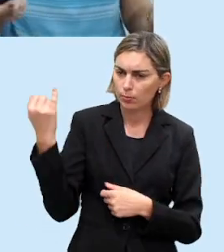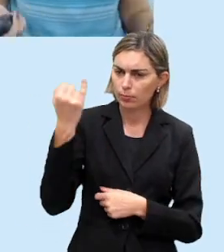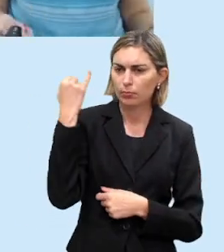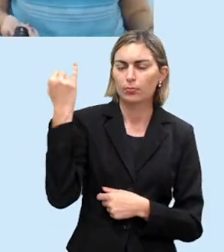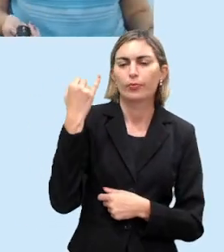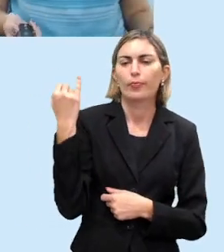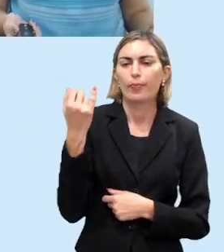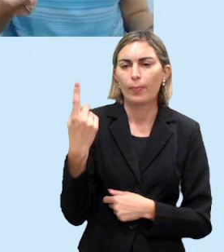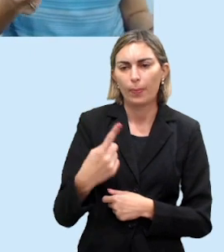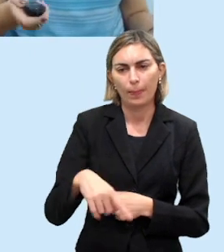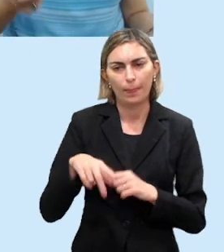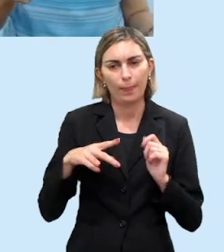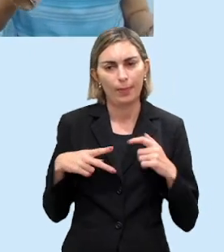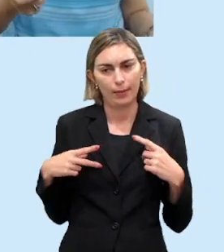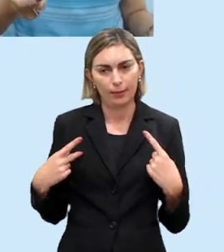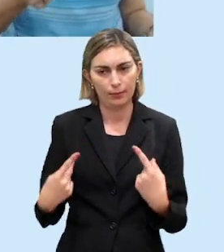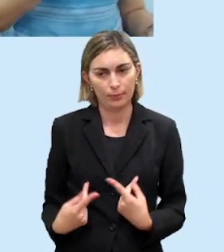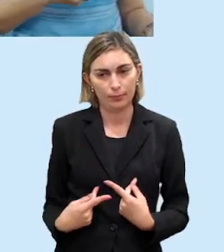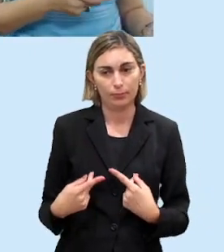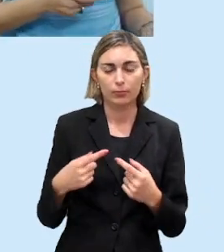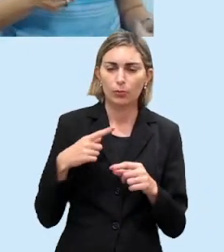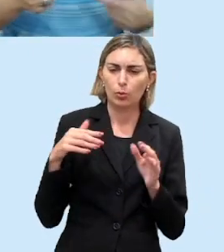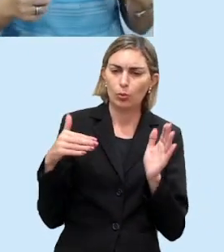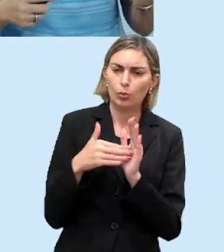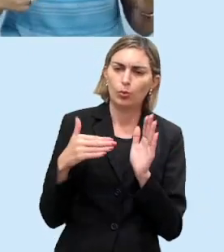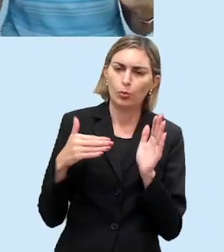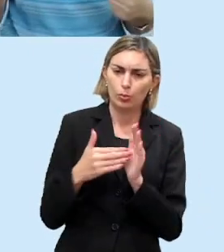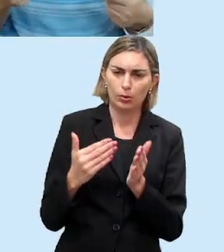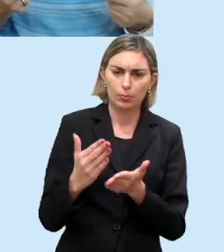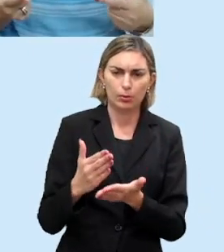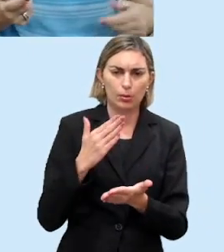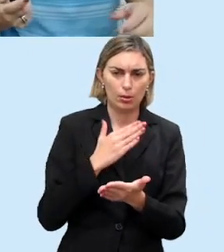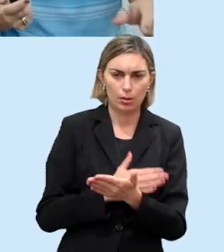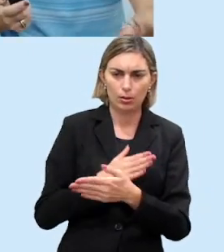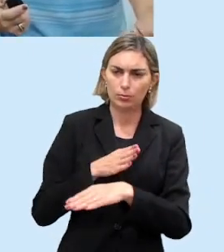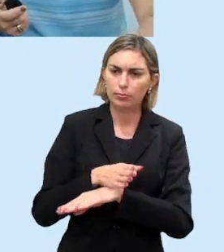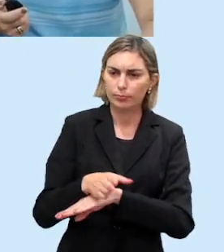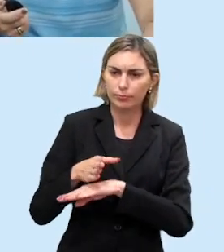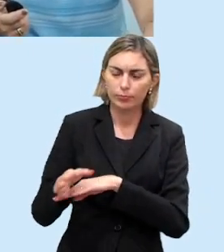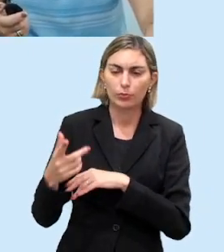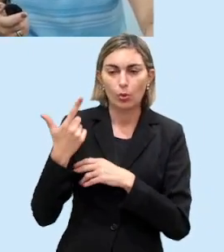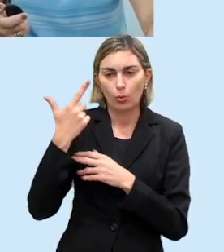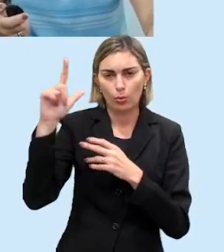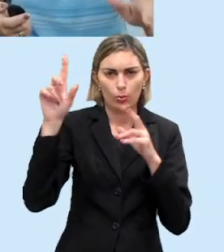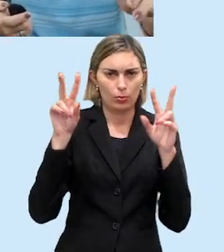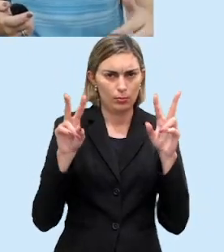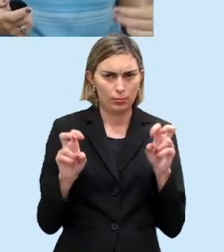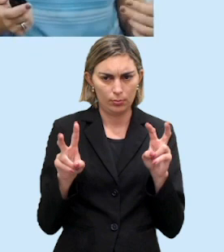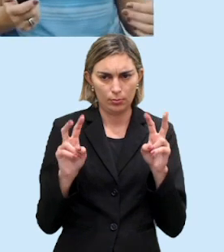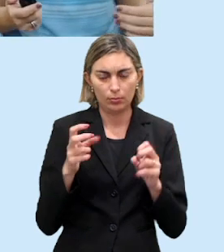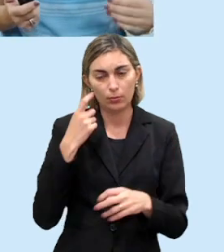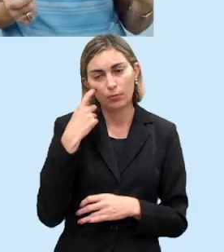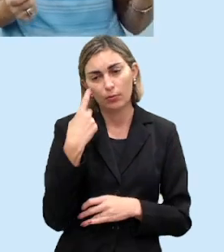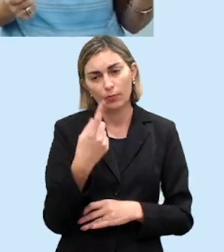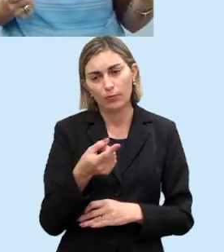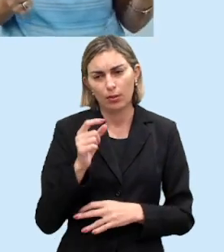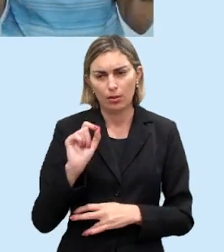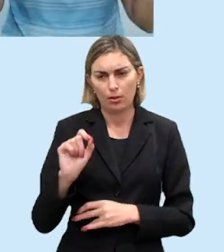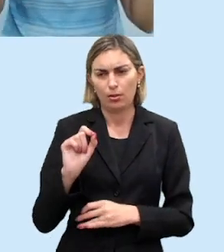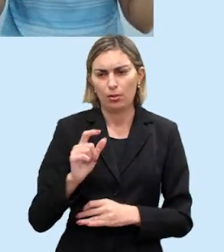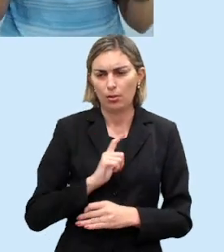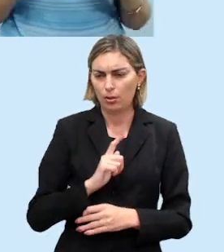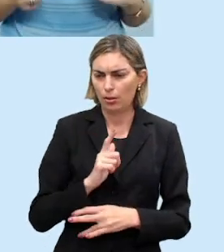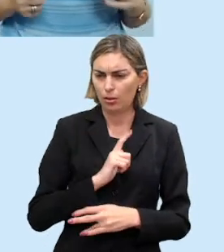do ser humano, não é? E por último, antes da gente entrar em um outro tema, não é? Vejam que aqui eu